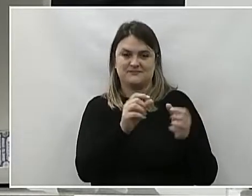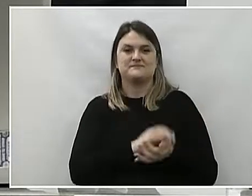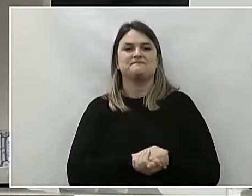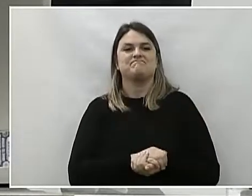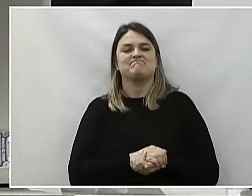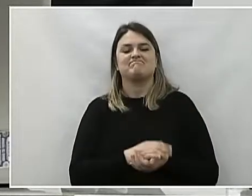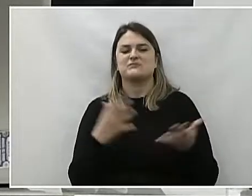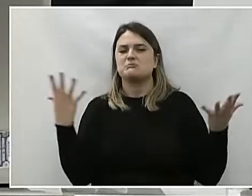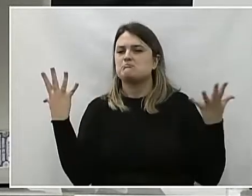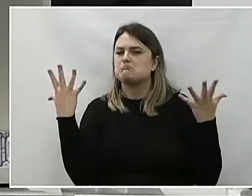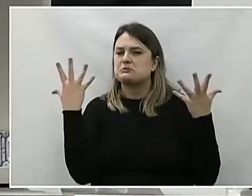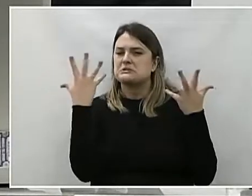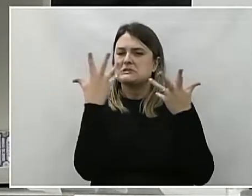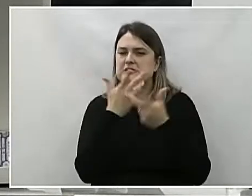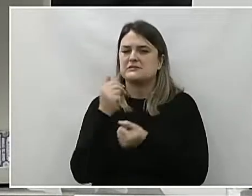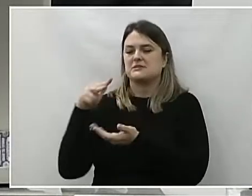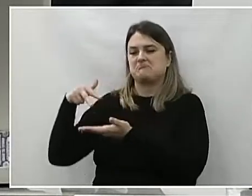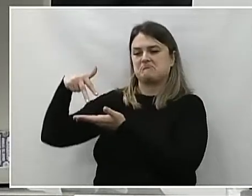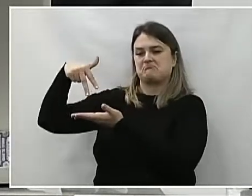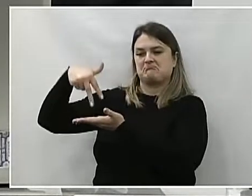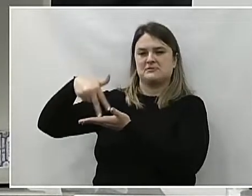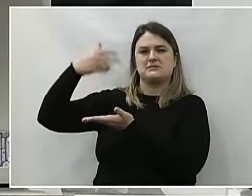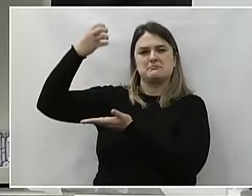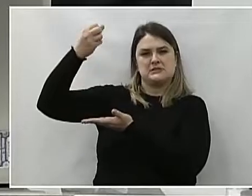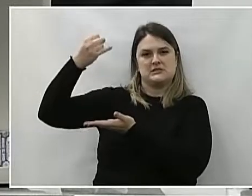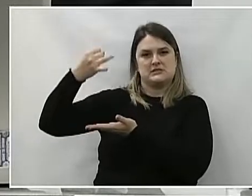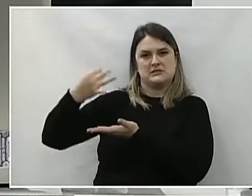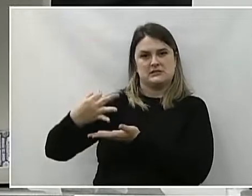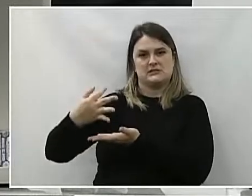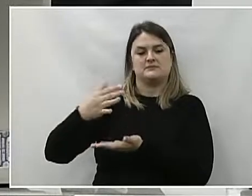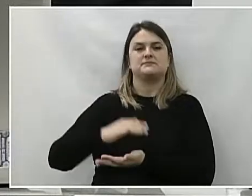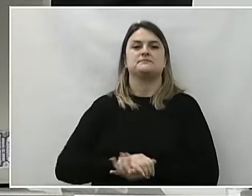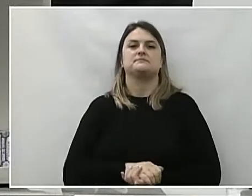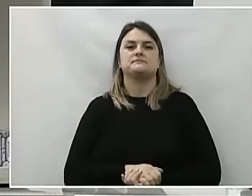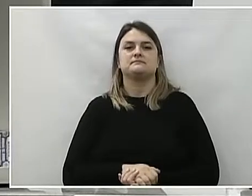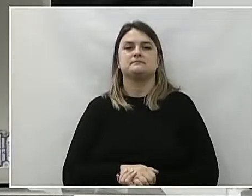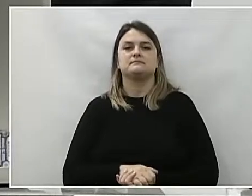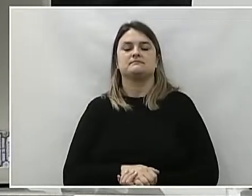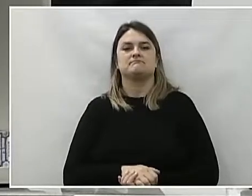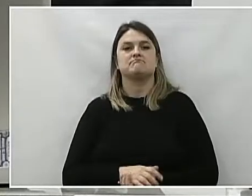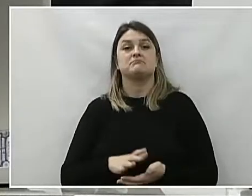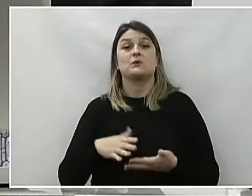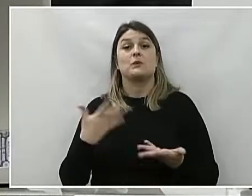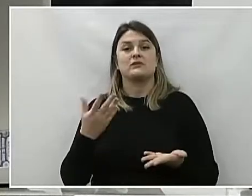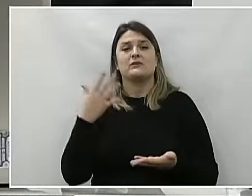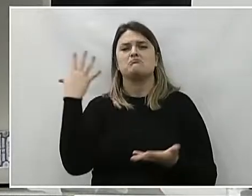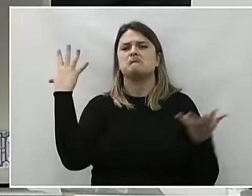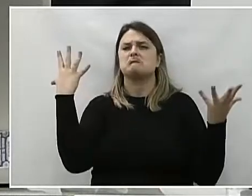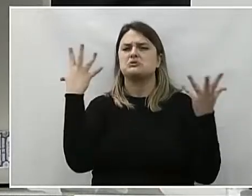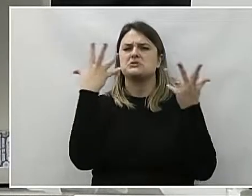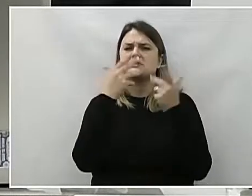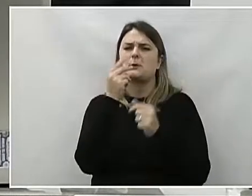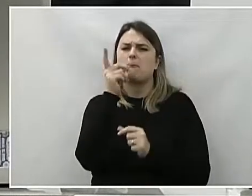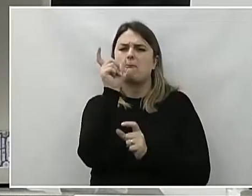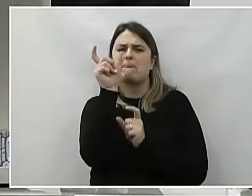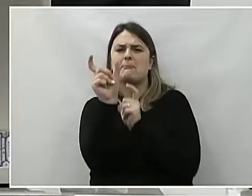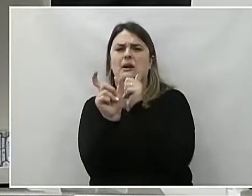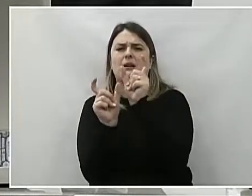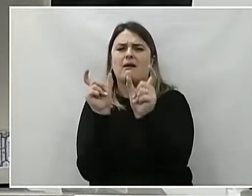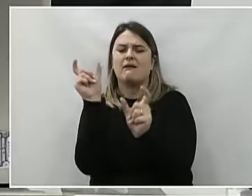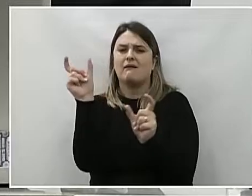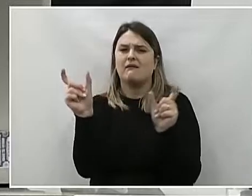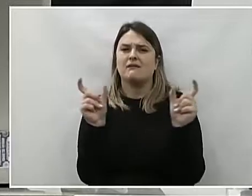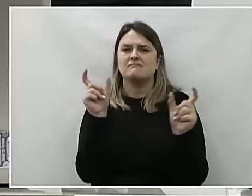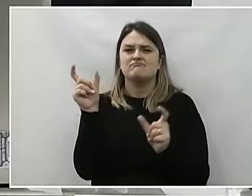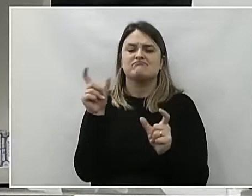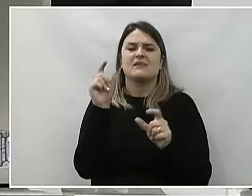para essa linda explanação que fizeram hoje aqui na nossa Tribuna Popular quantos lindos adjetivos por volta